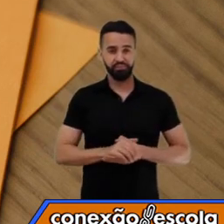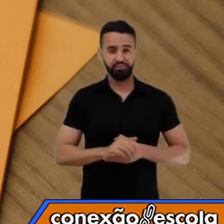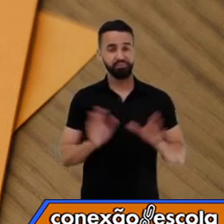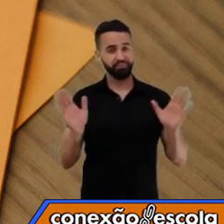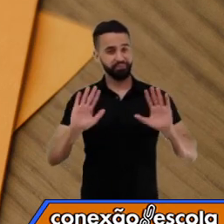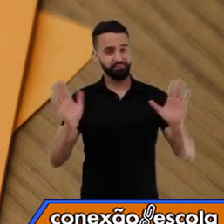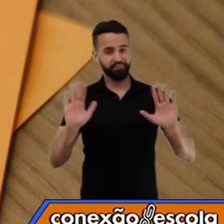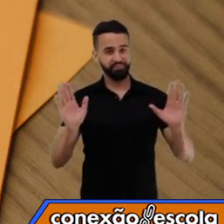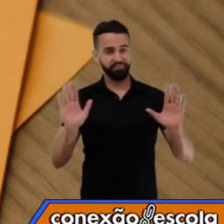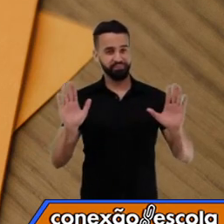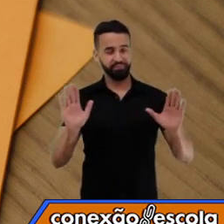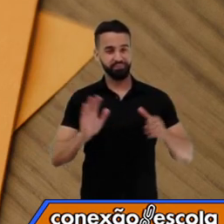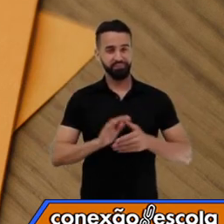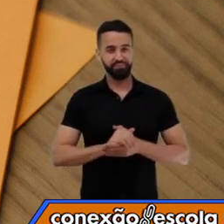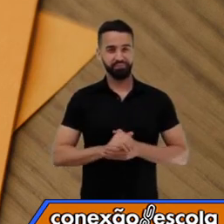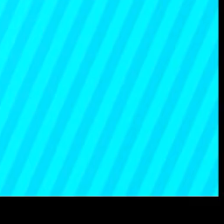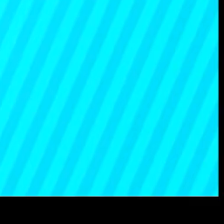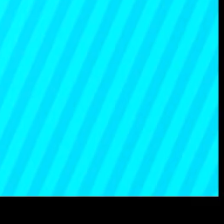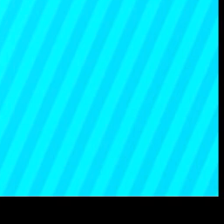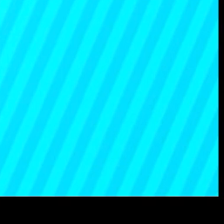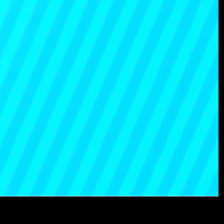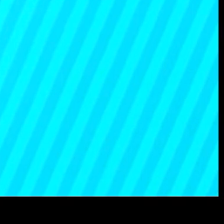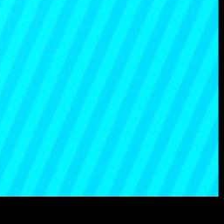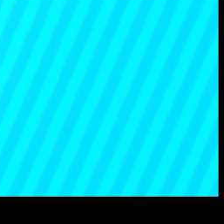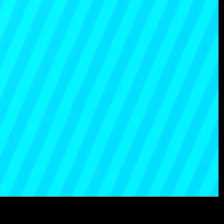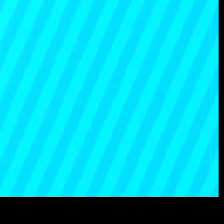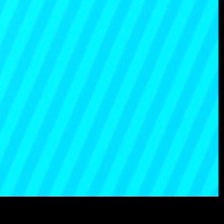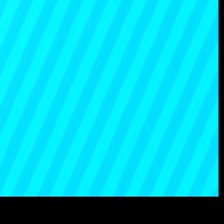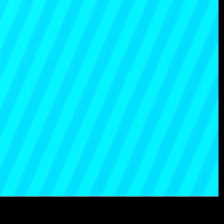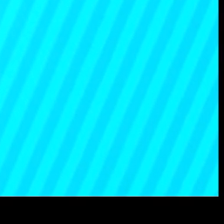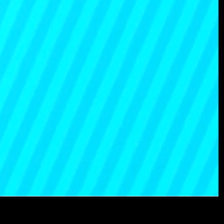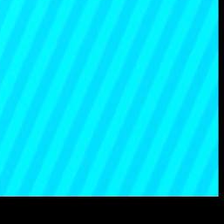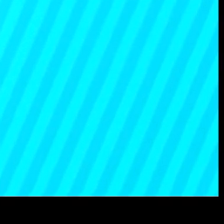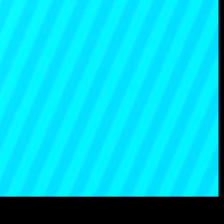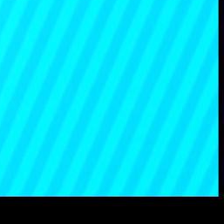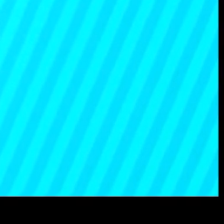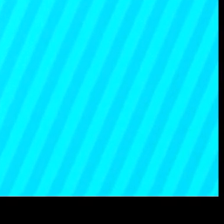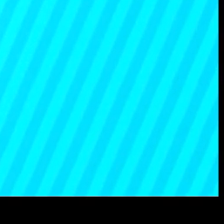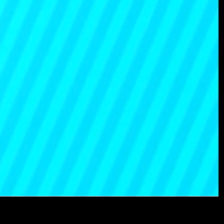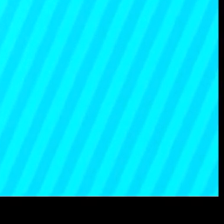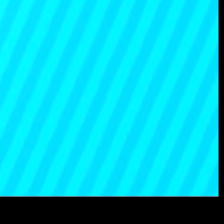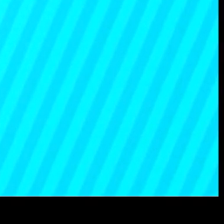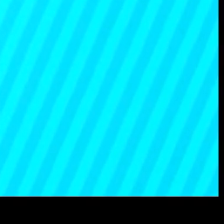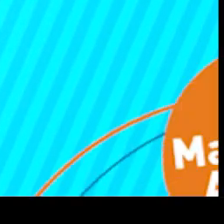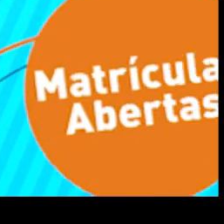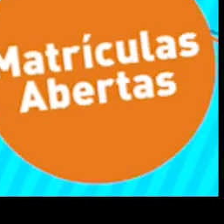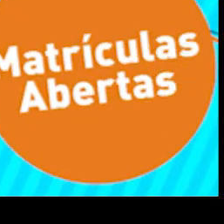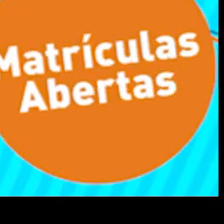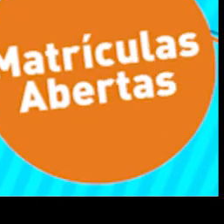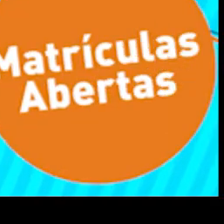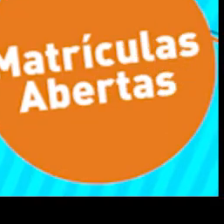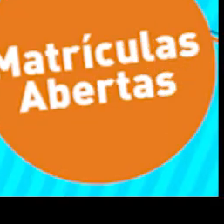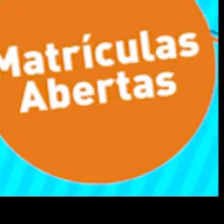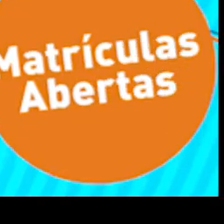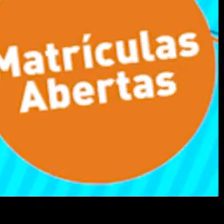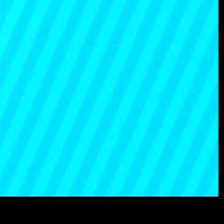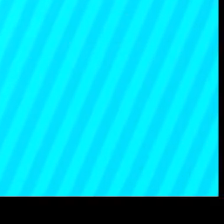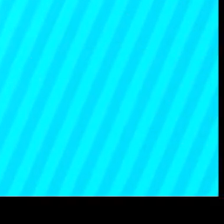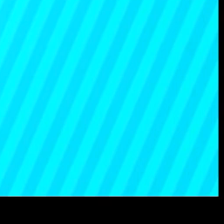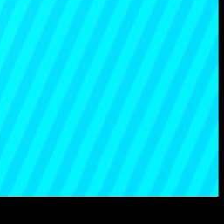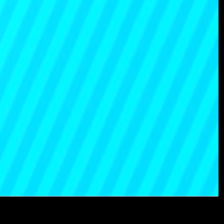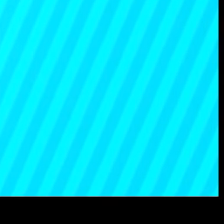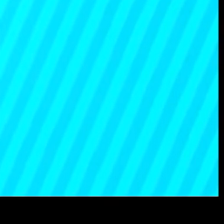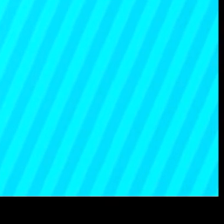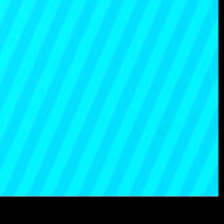tchau tchau e a Secretaria Municipal de Educação de Goiânia está com matrículas abertas para educação